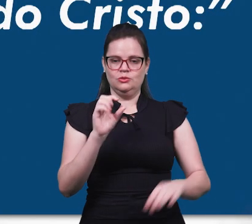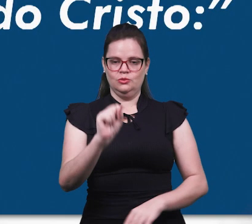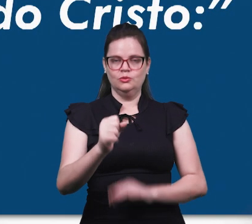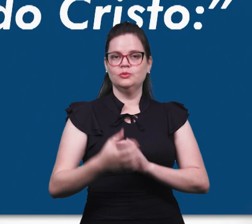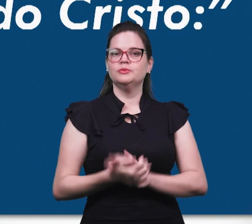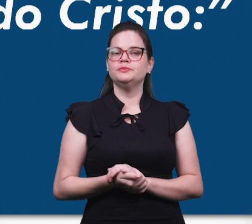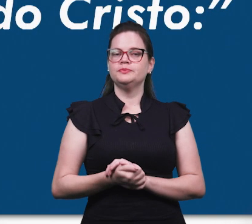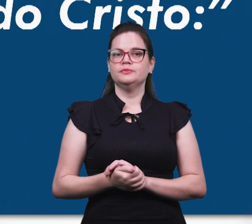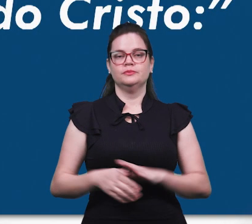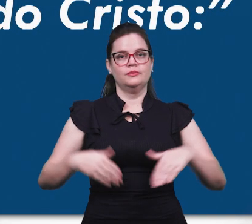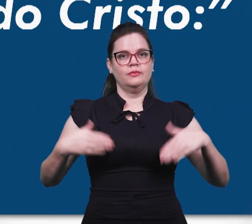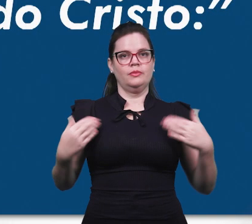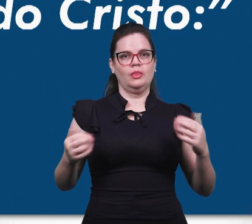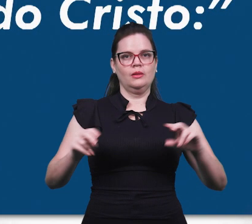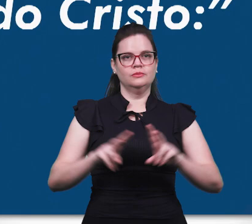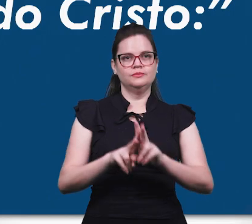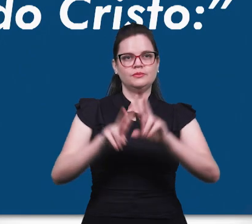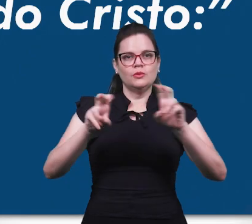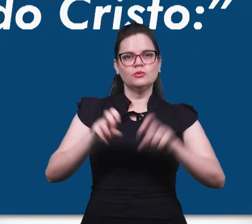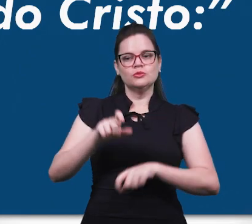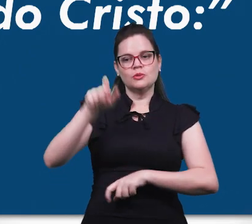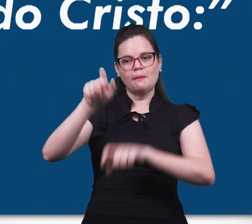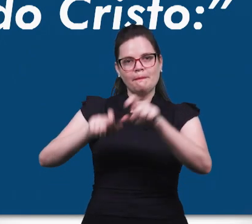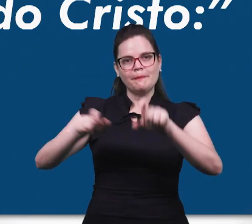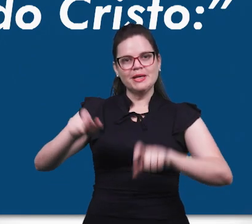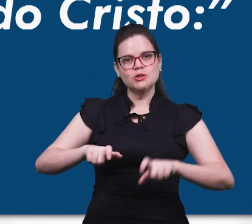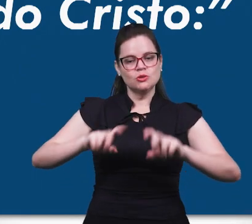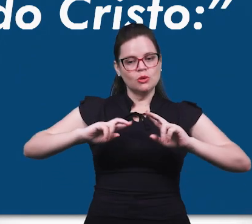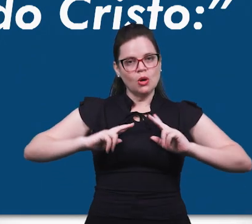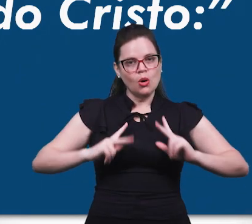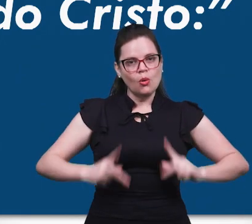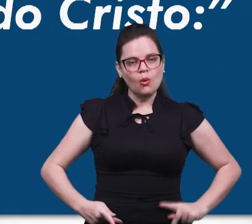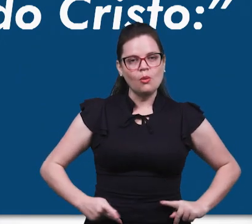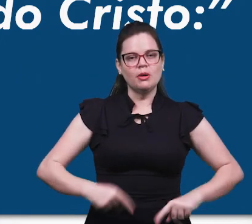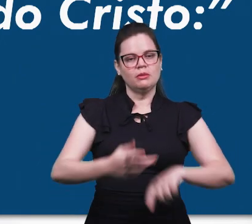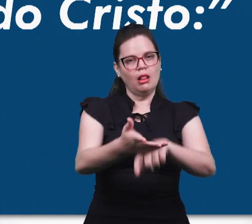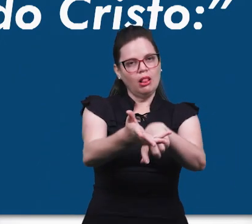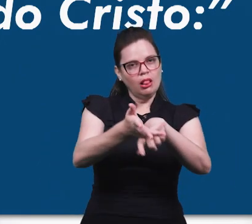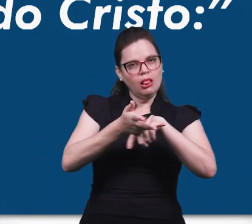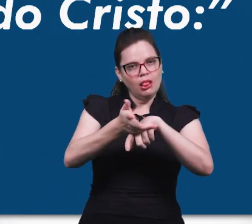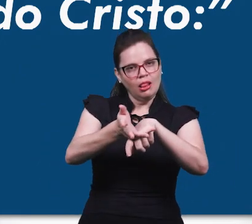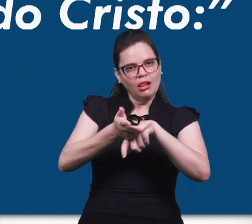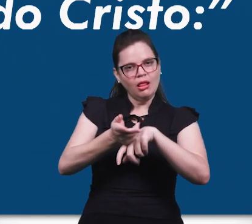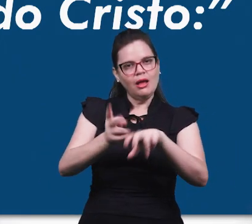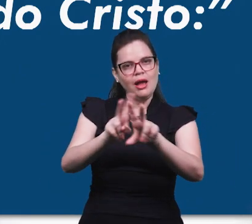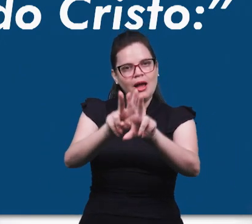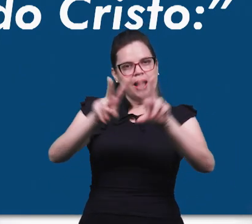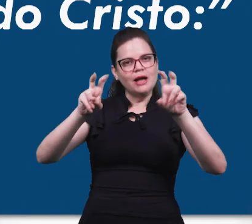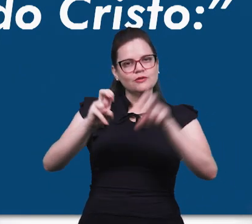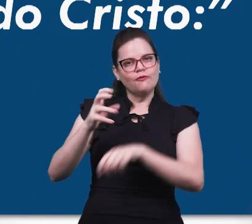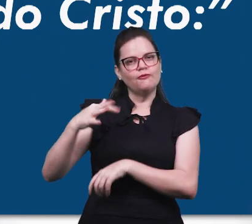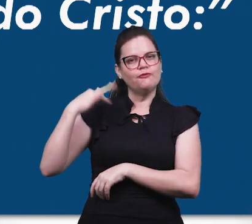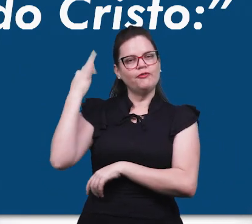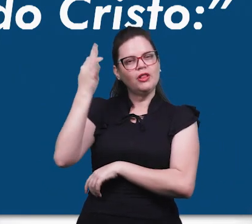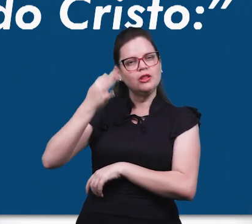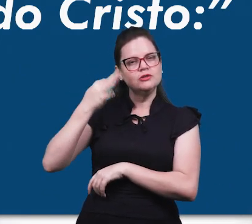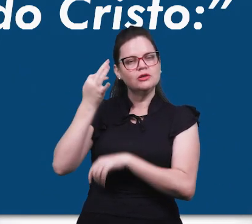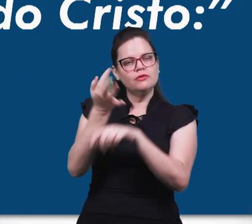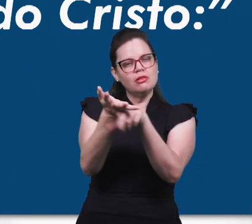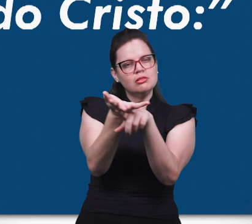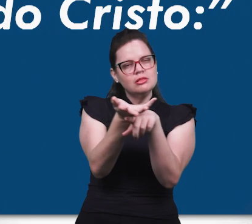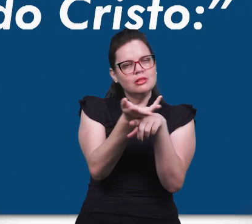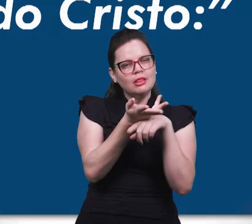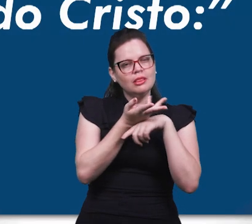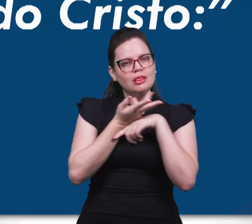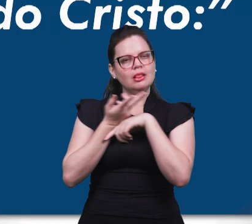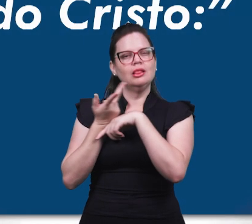faça presa sua, por meio de filosofias e vãs sutilezas, segundo a tradição dos homens,